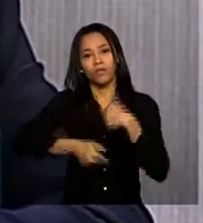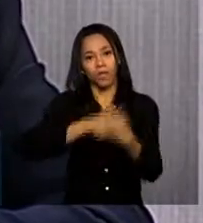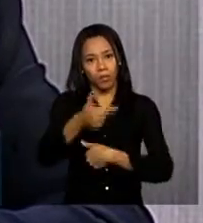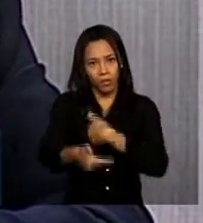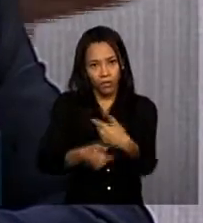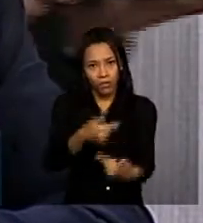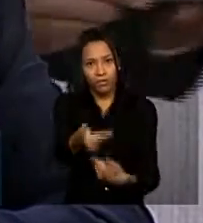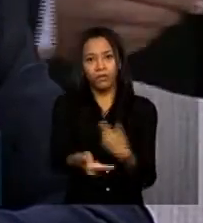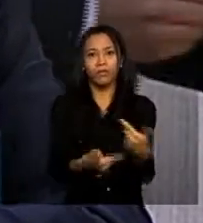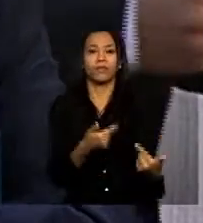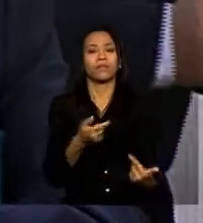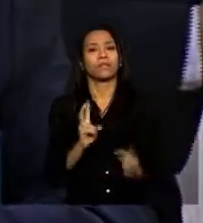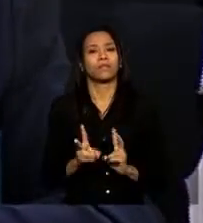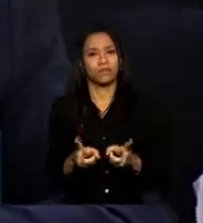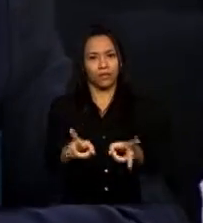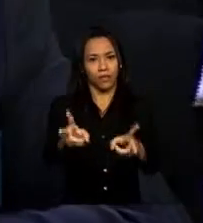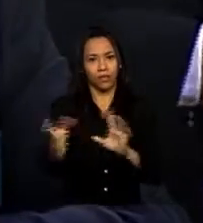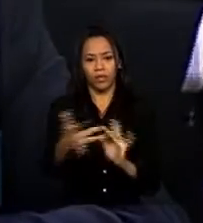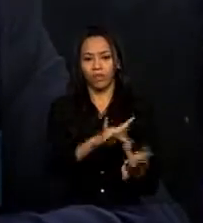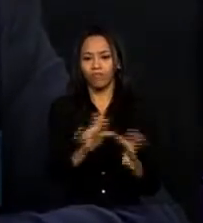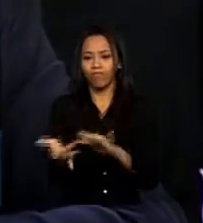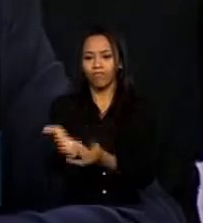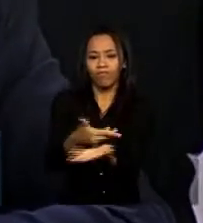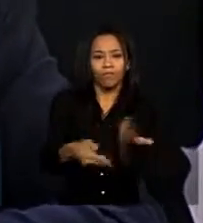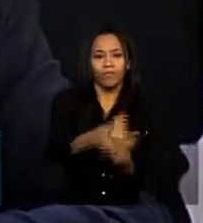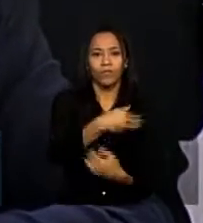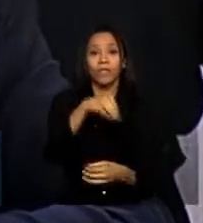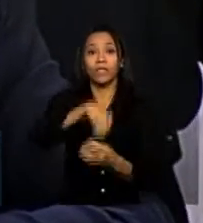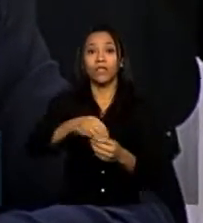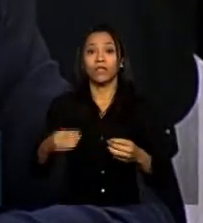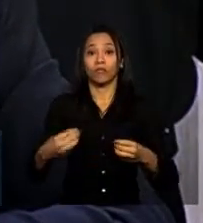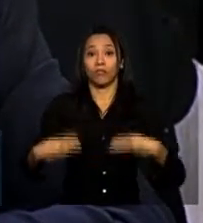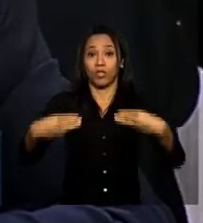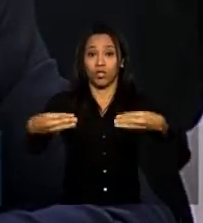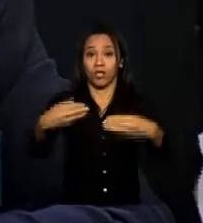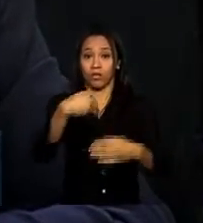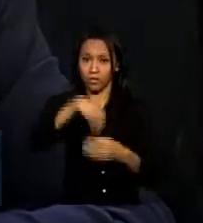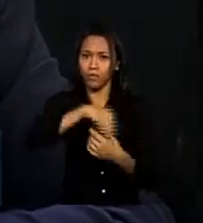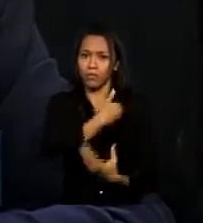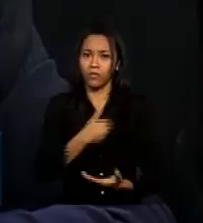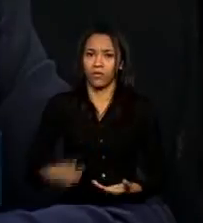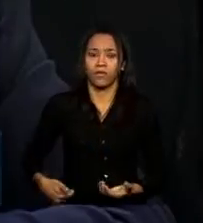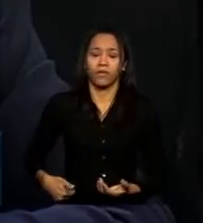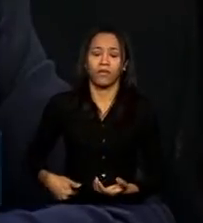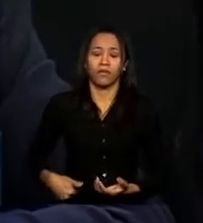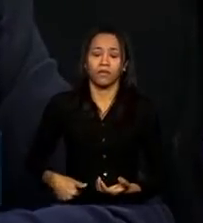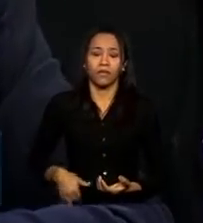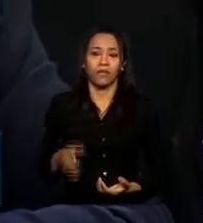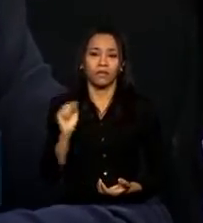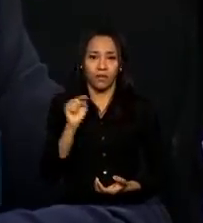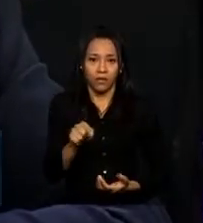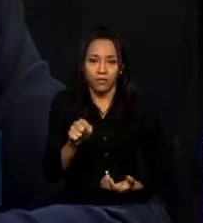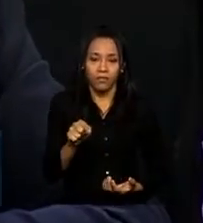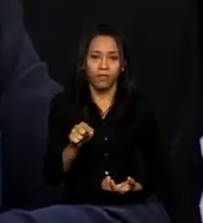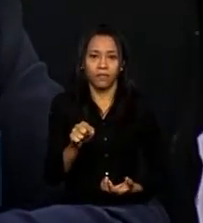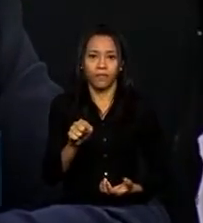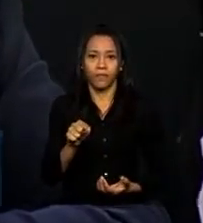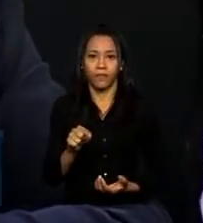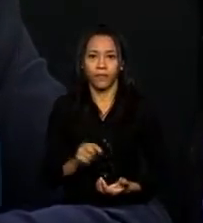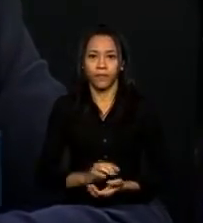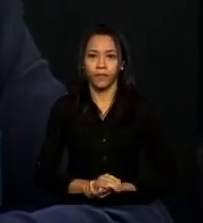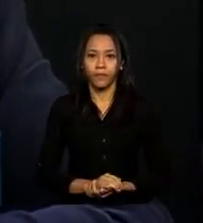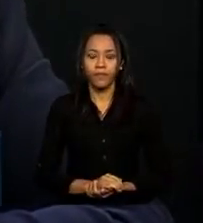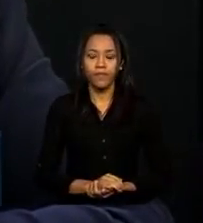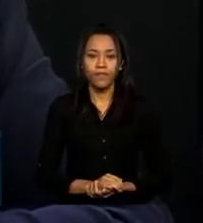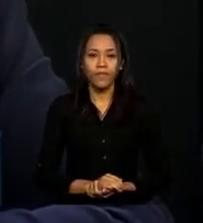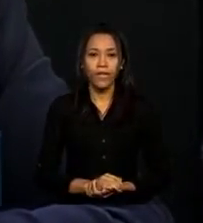trabalho permanente integrado com as nossas equipes do governo. E ele faz parte um pouco daquilo que